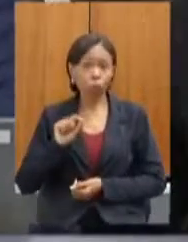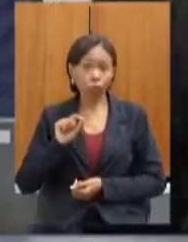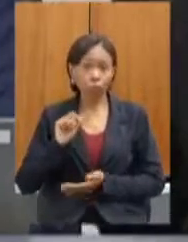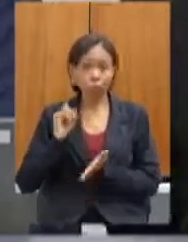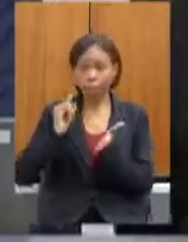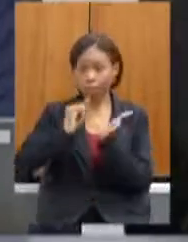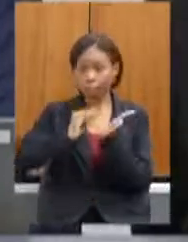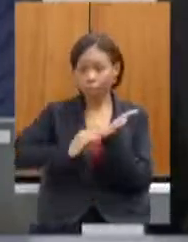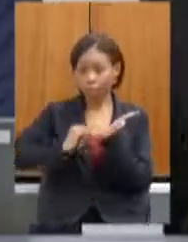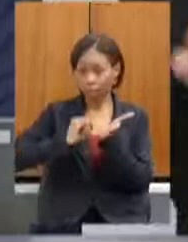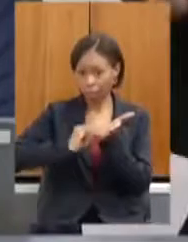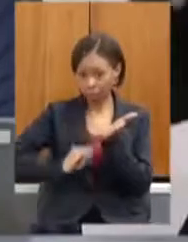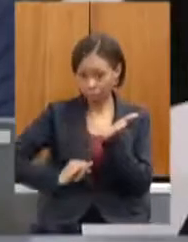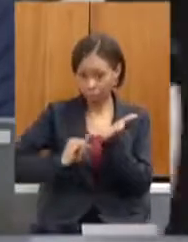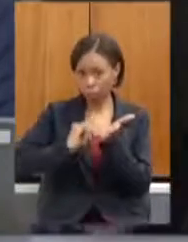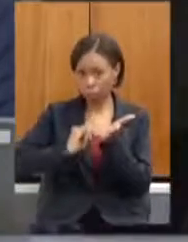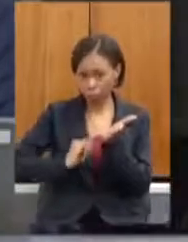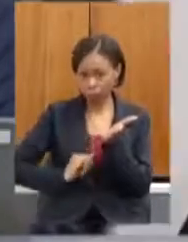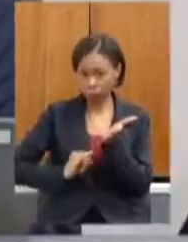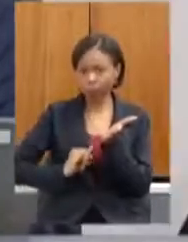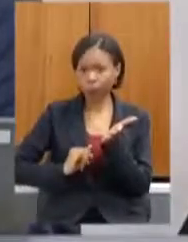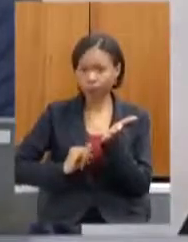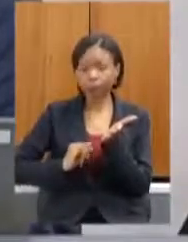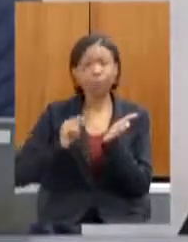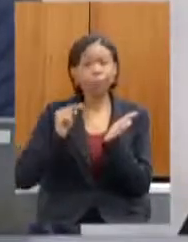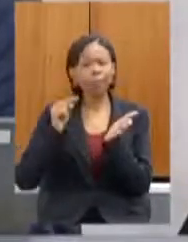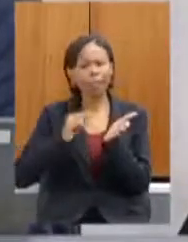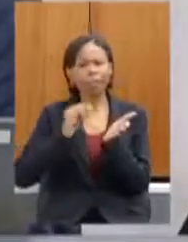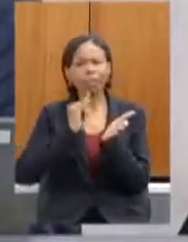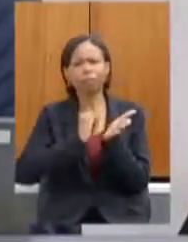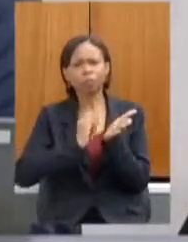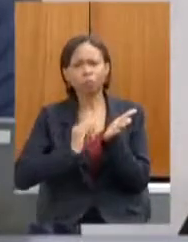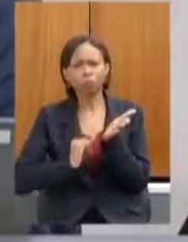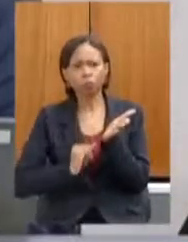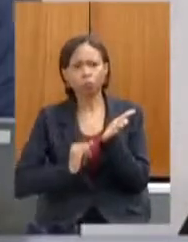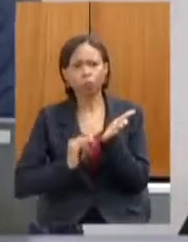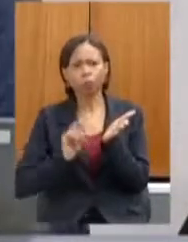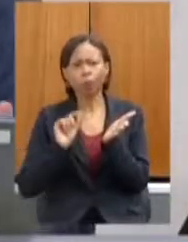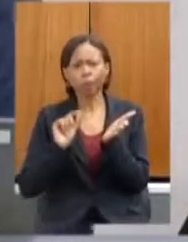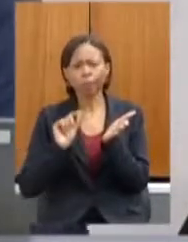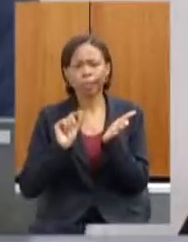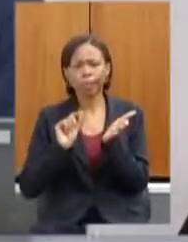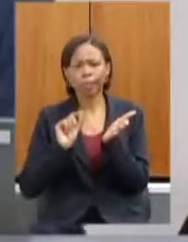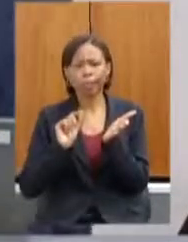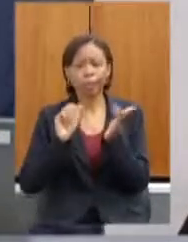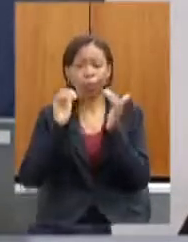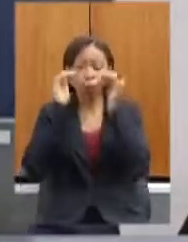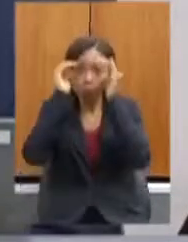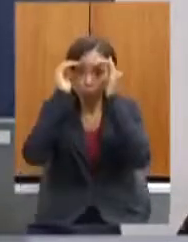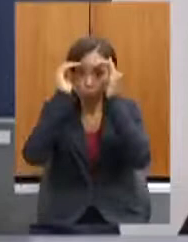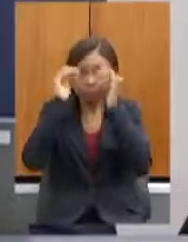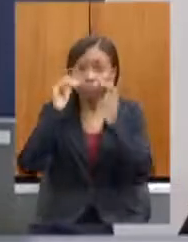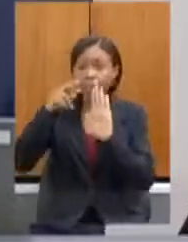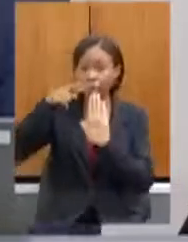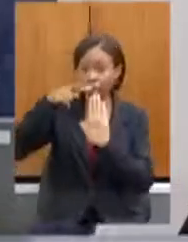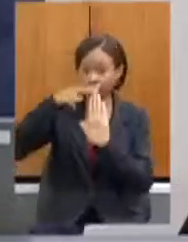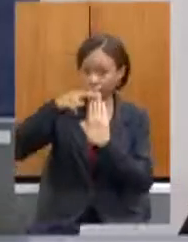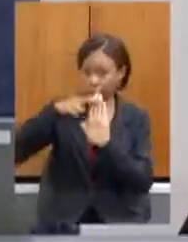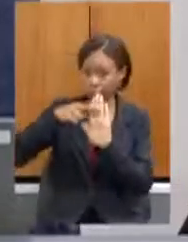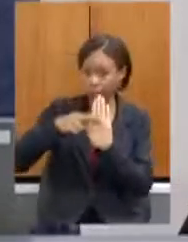inscrições o E essas inscrições elas obedecem os critérios que foram